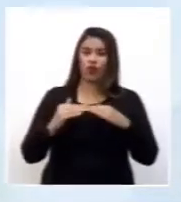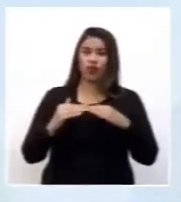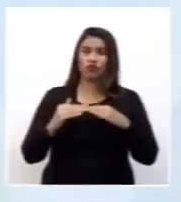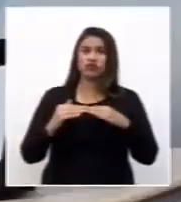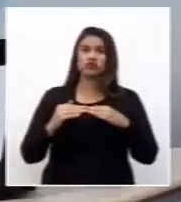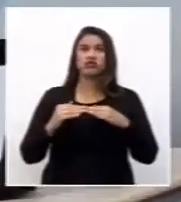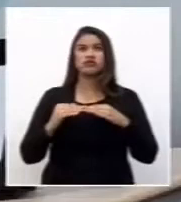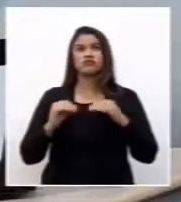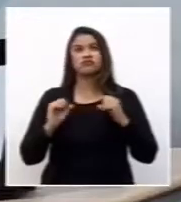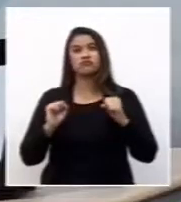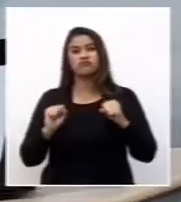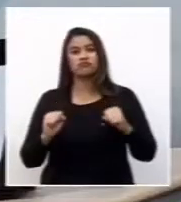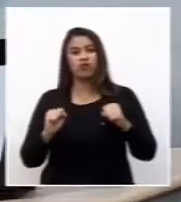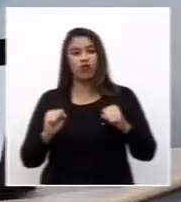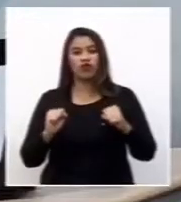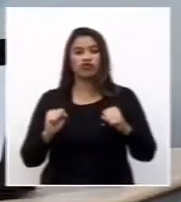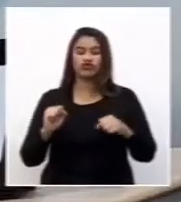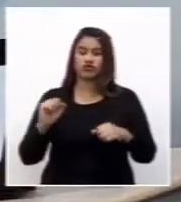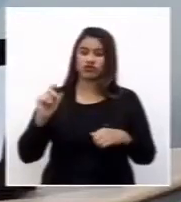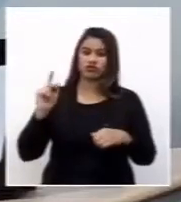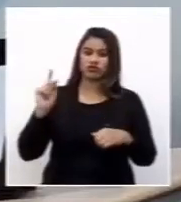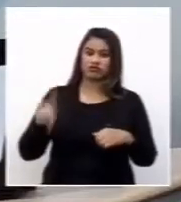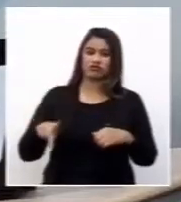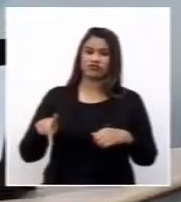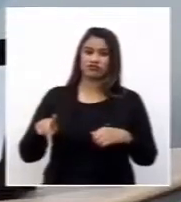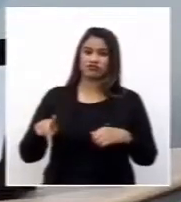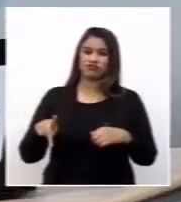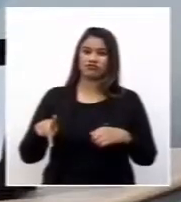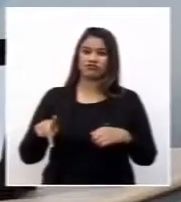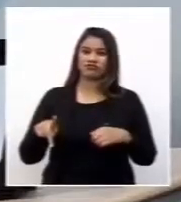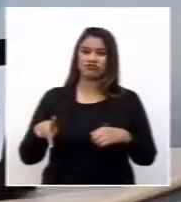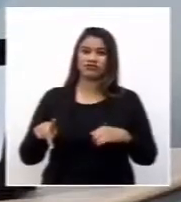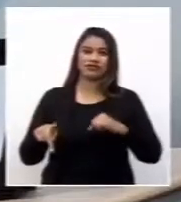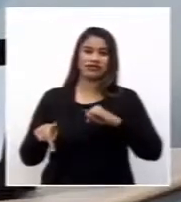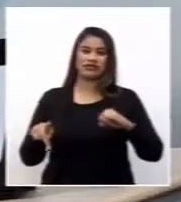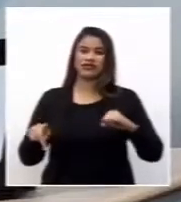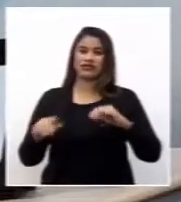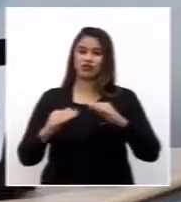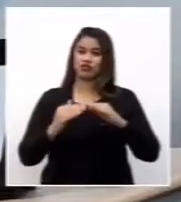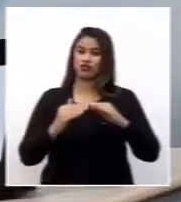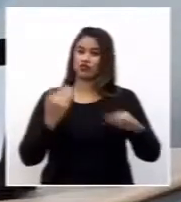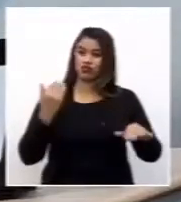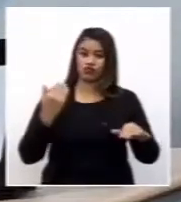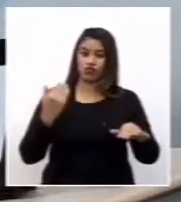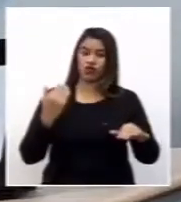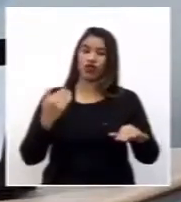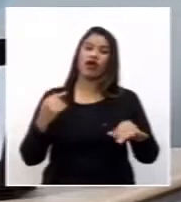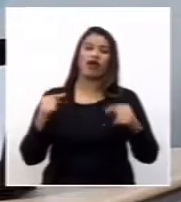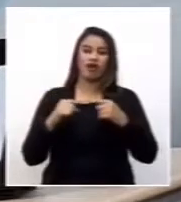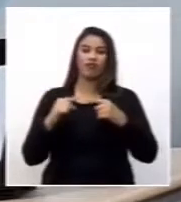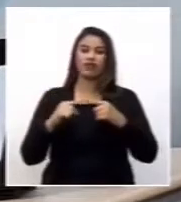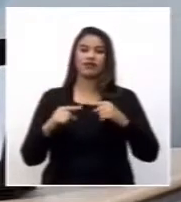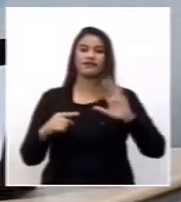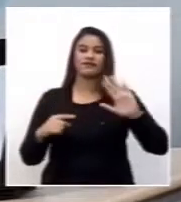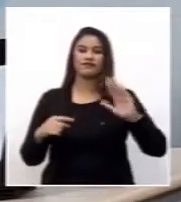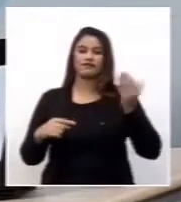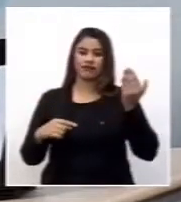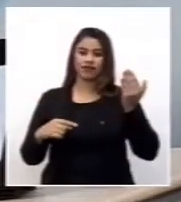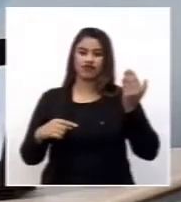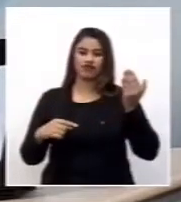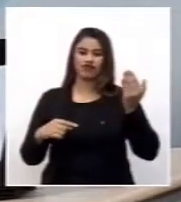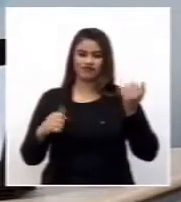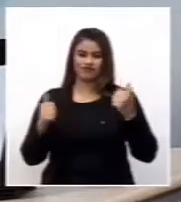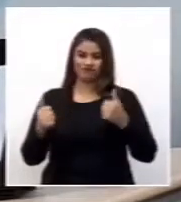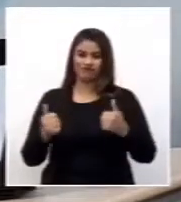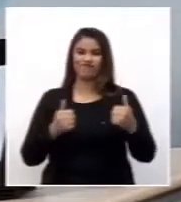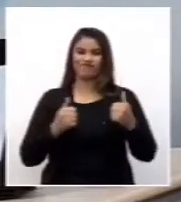aí diga que é verdadeiro. Caso não concorde, é falso. Então aí nós vamos colocar alguns questionamentos